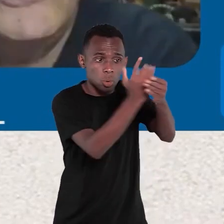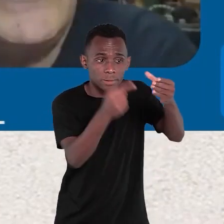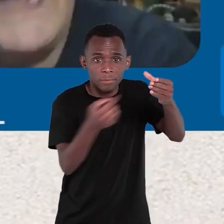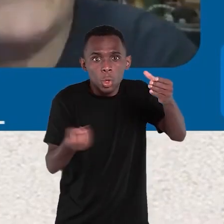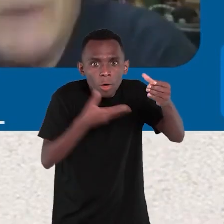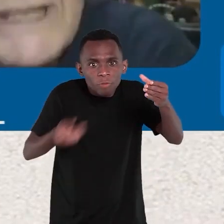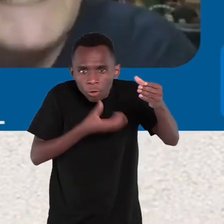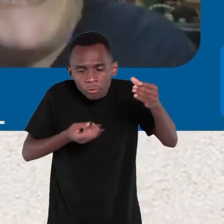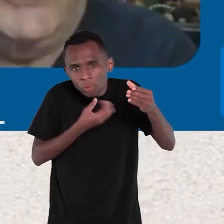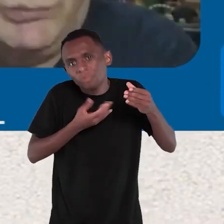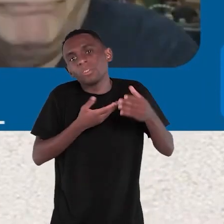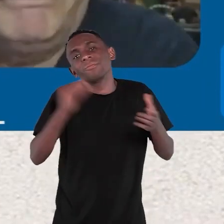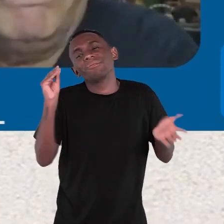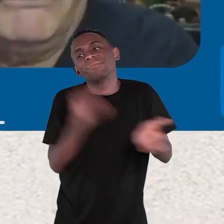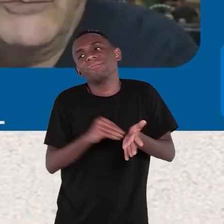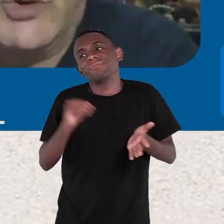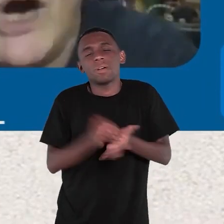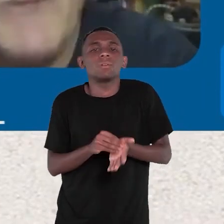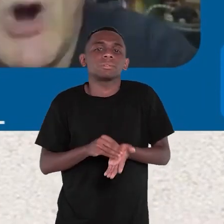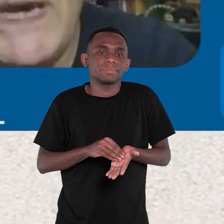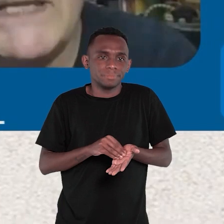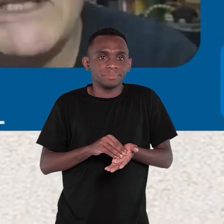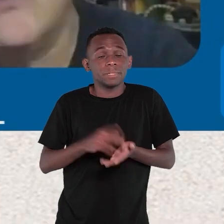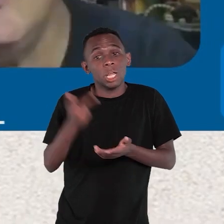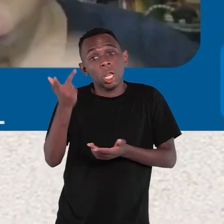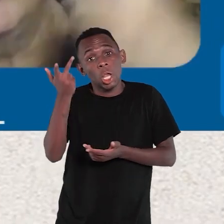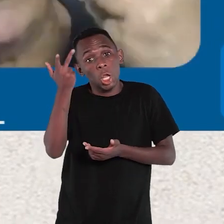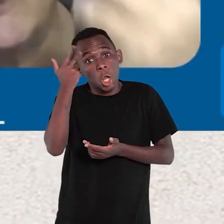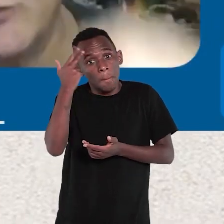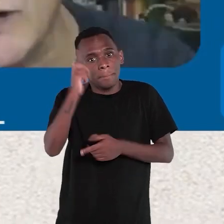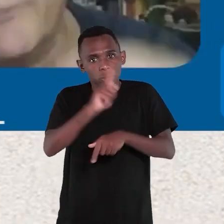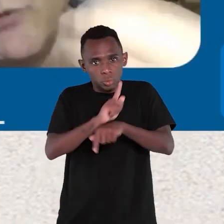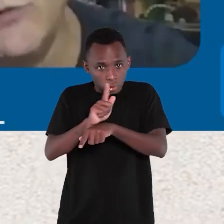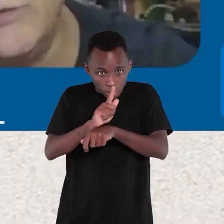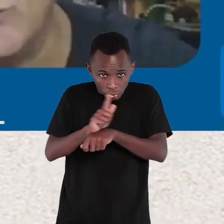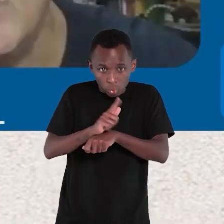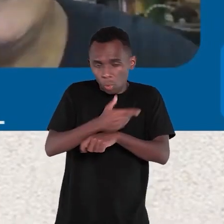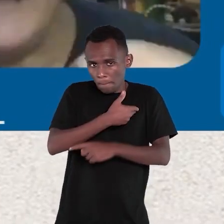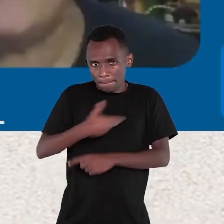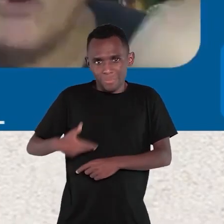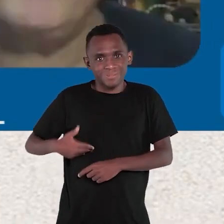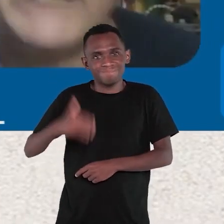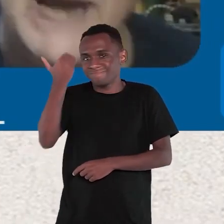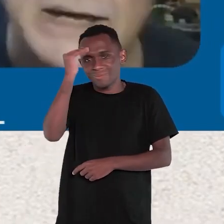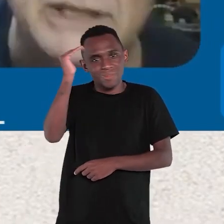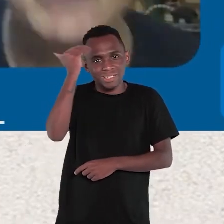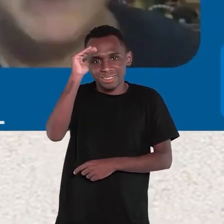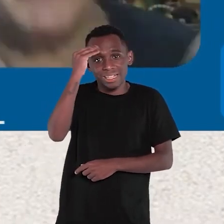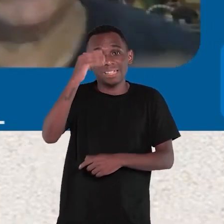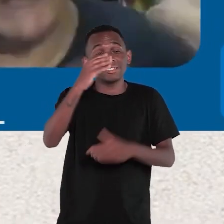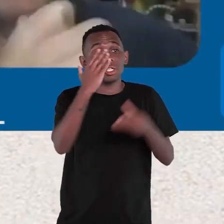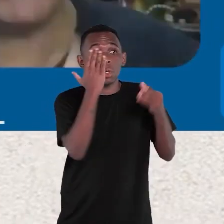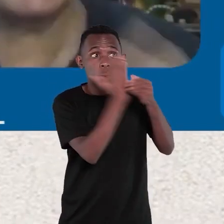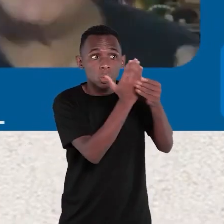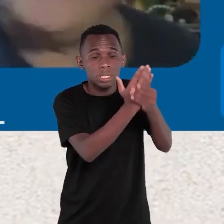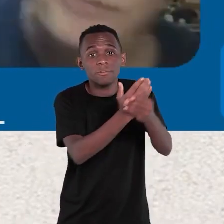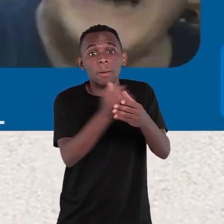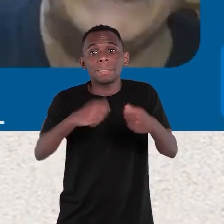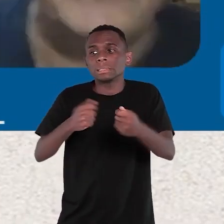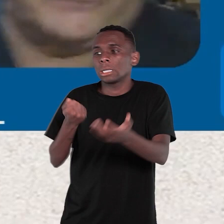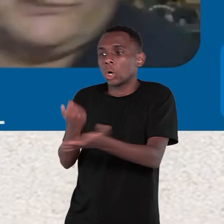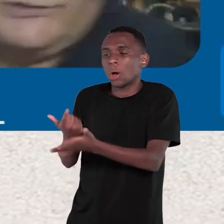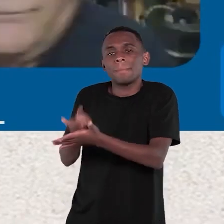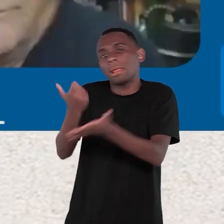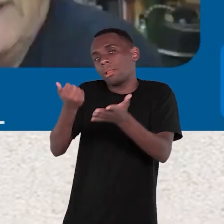acervo atualizado. Normalmente, o gestor público não compreende que uma biblioteca precisa